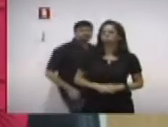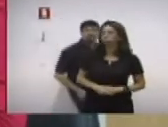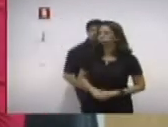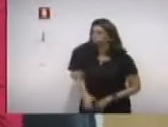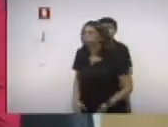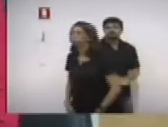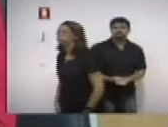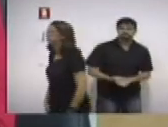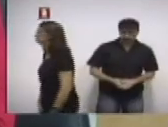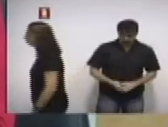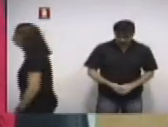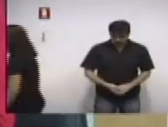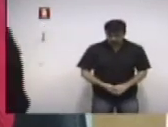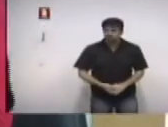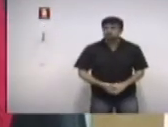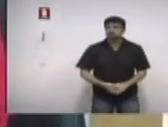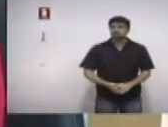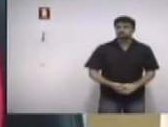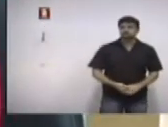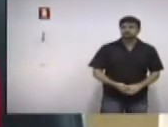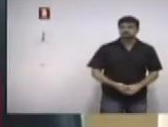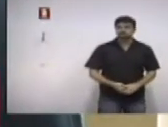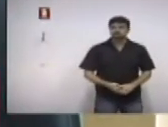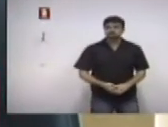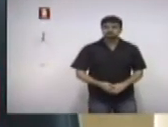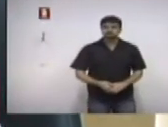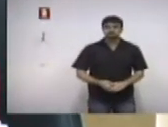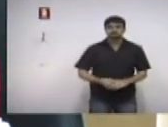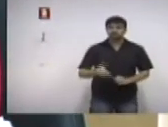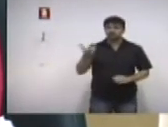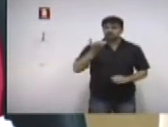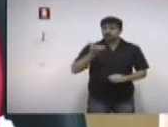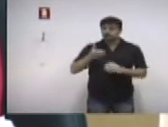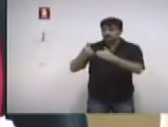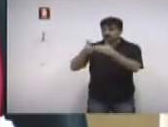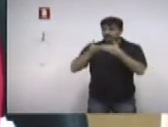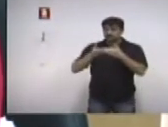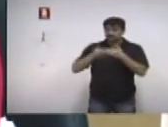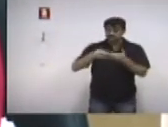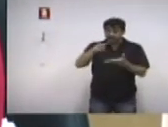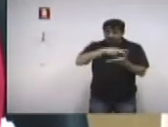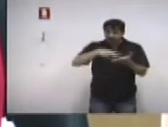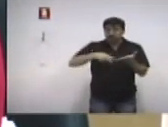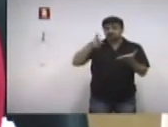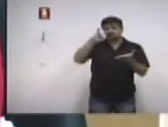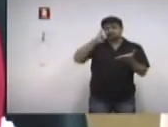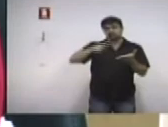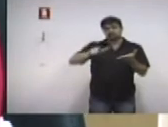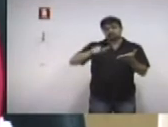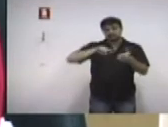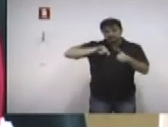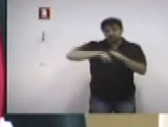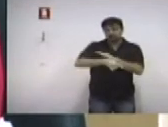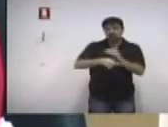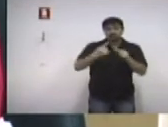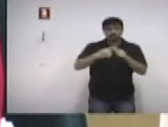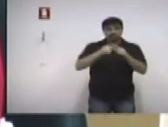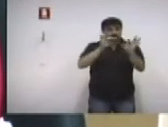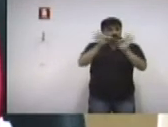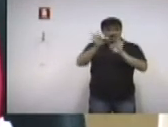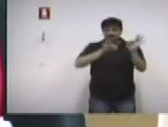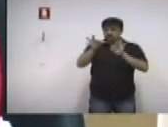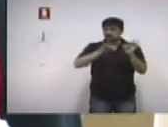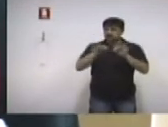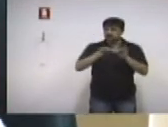colegas vereadores Eu gostaria de pedir vistas desse projeto de lei devido à sua complexidade